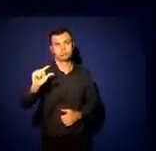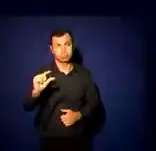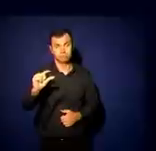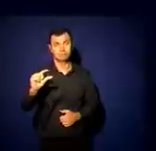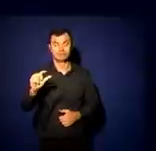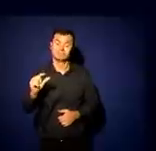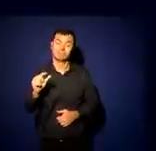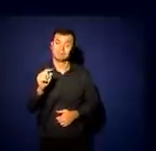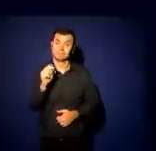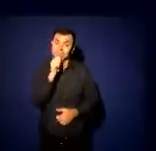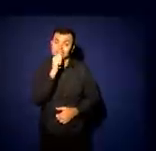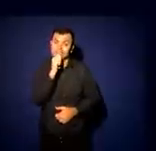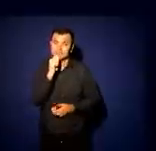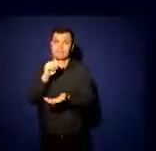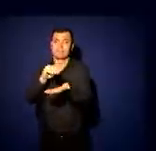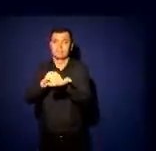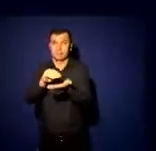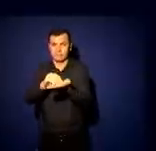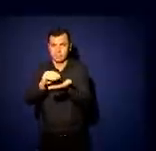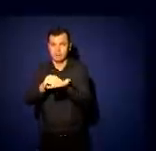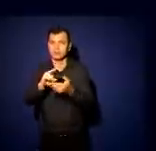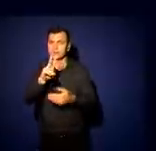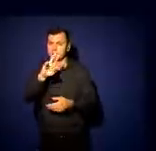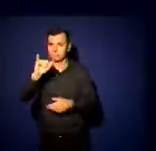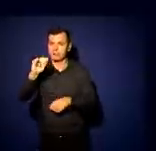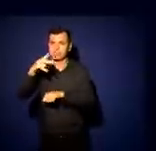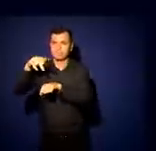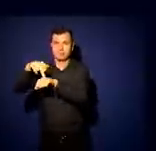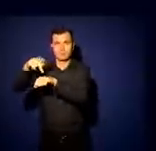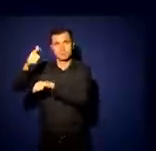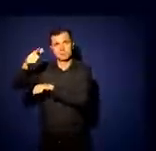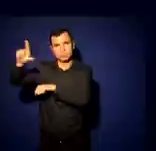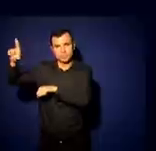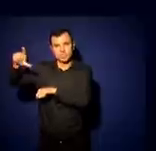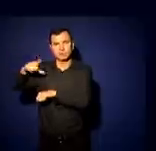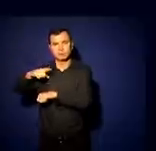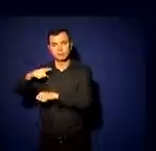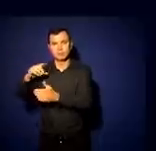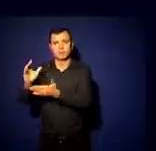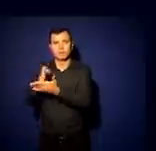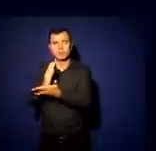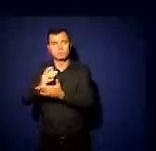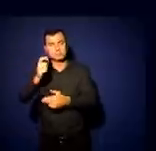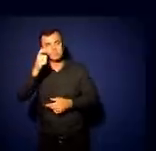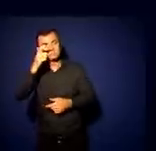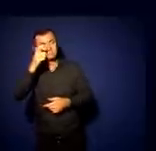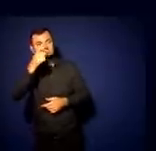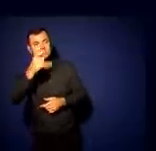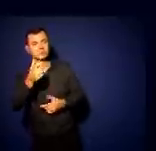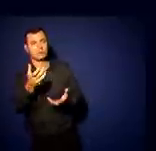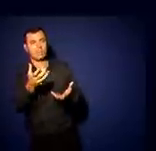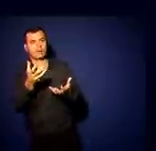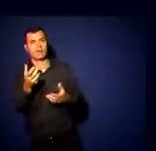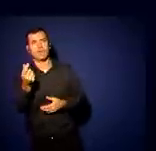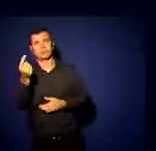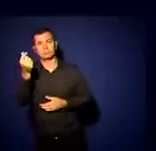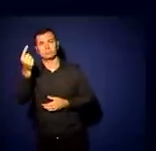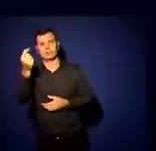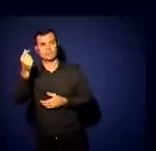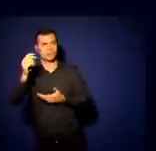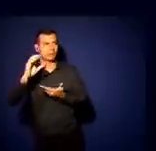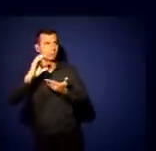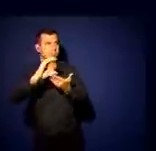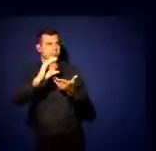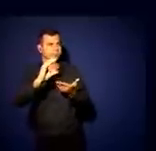a gente vê esse apetite para o investidor estrangeiro a gente recebido interesses né de fundos globais para conversar entendeu o que tá acontecendo